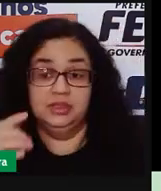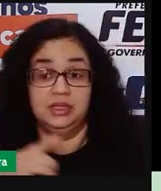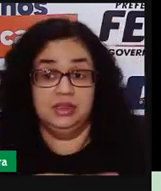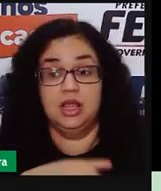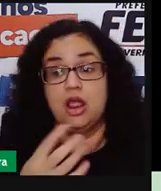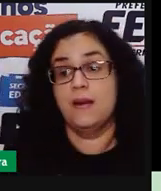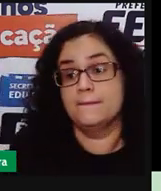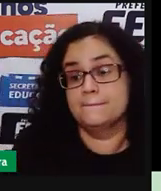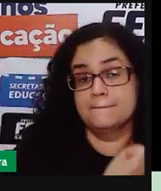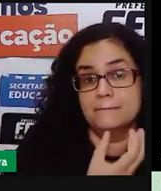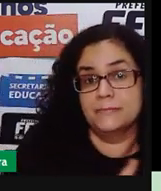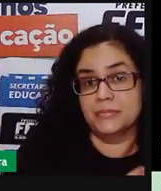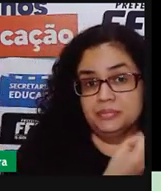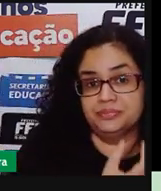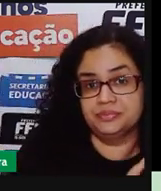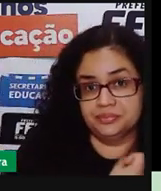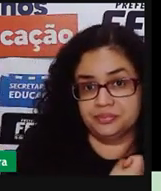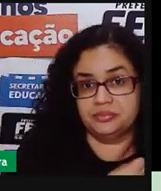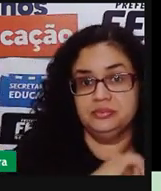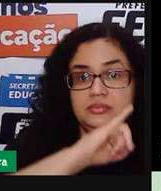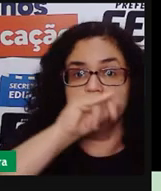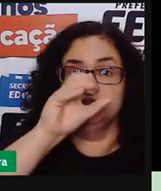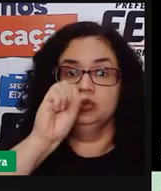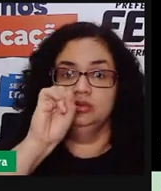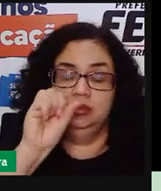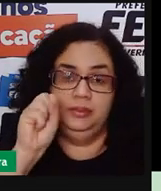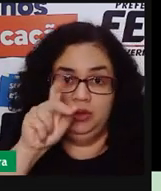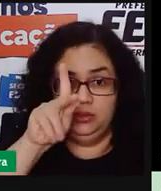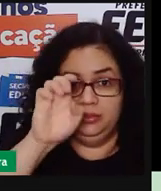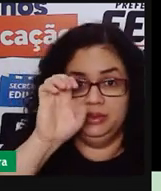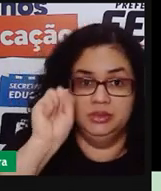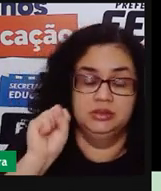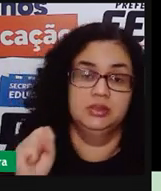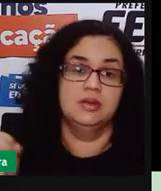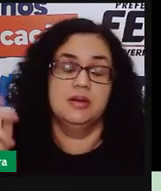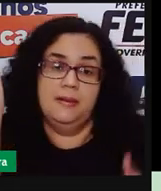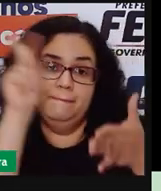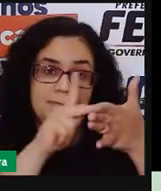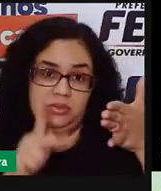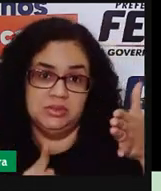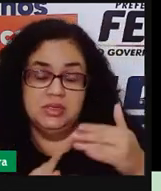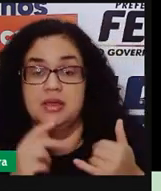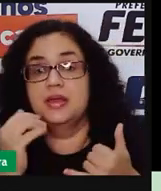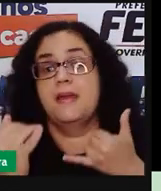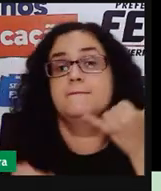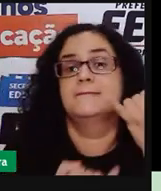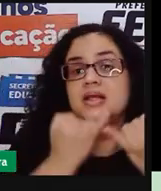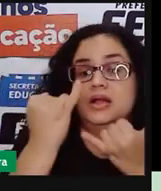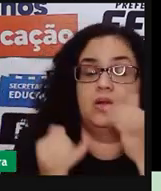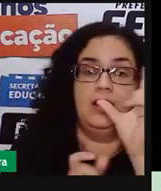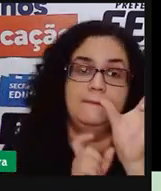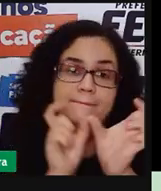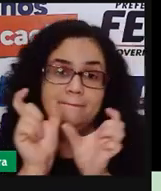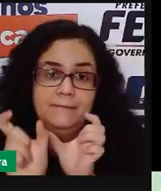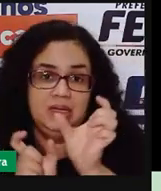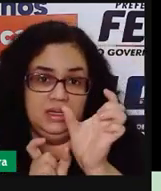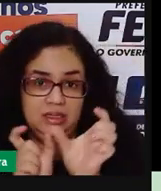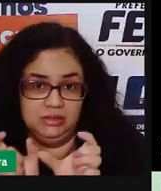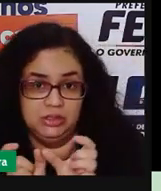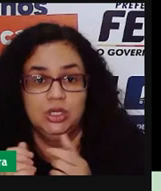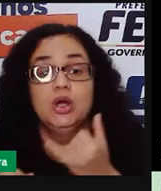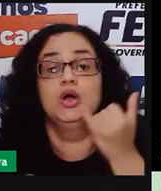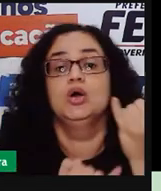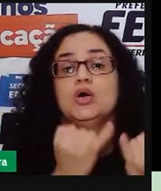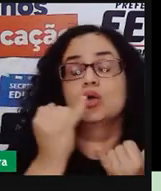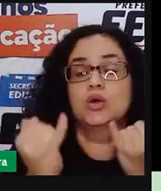Poesia é brincar com palavras, como se brinca com bola,